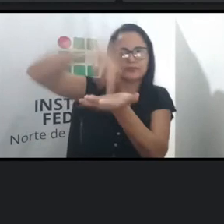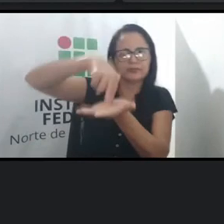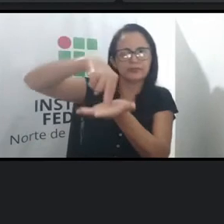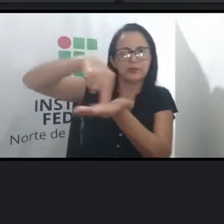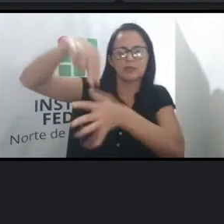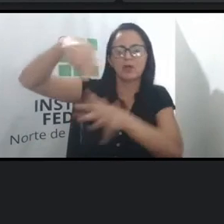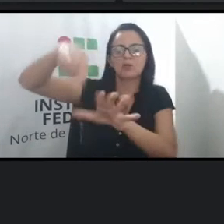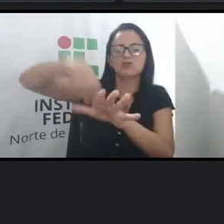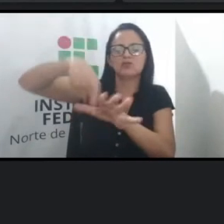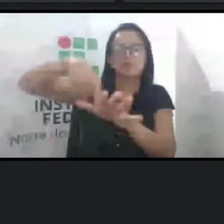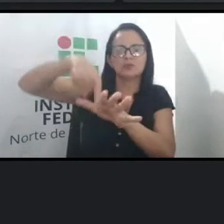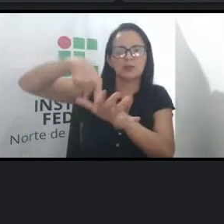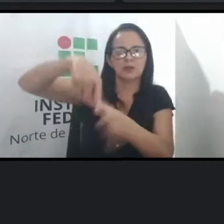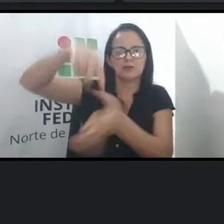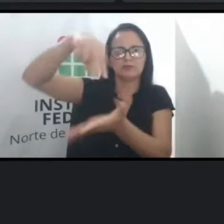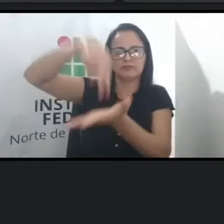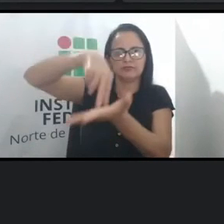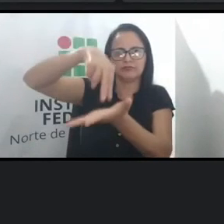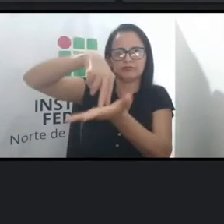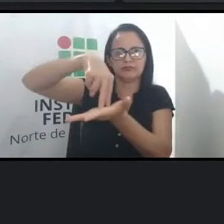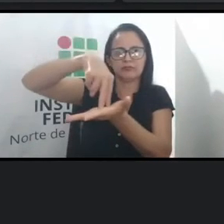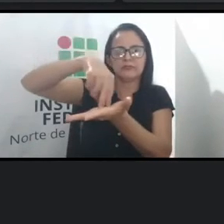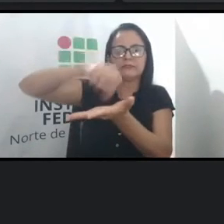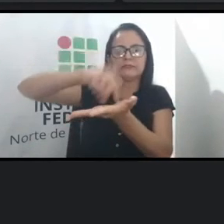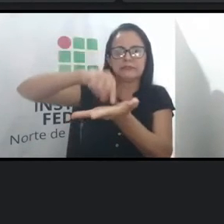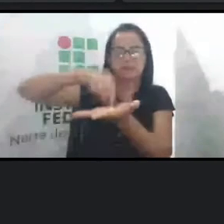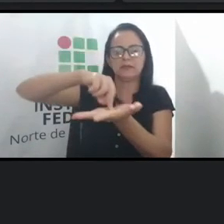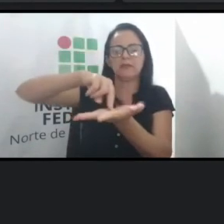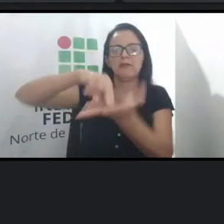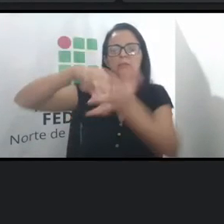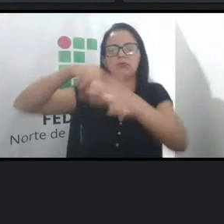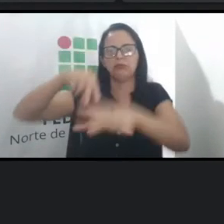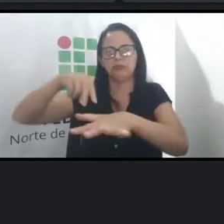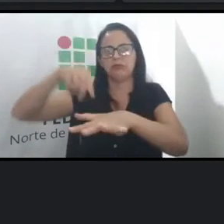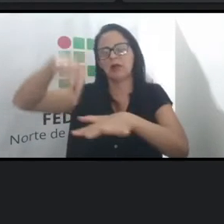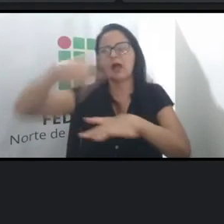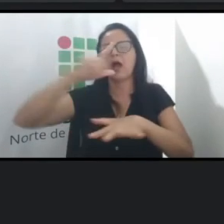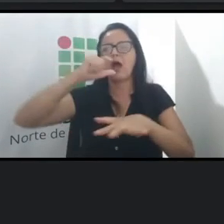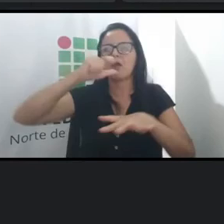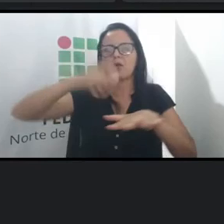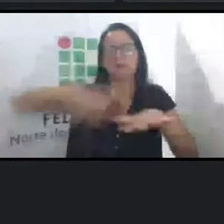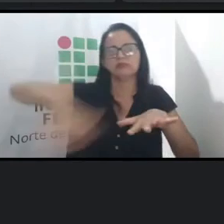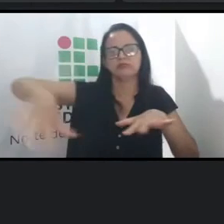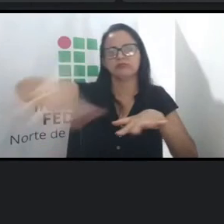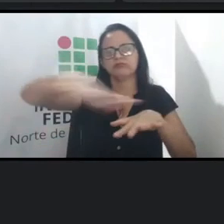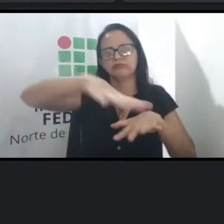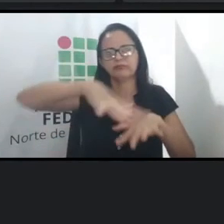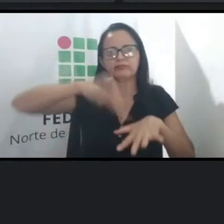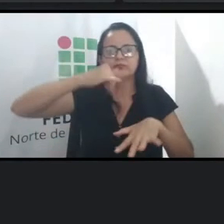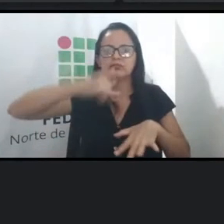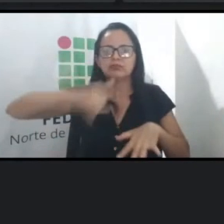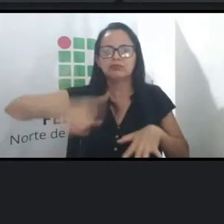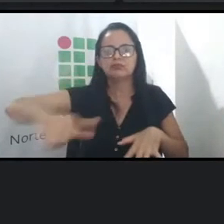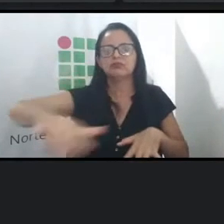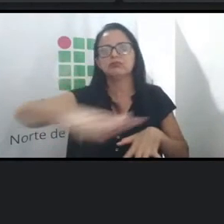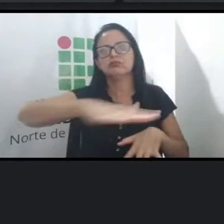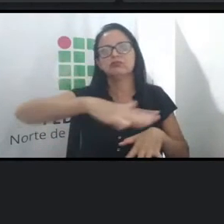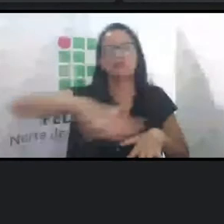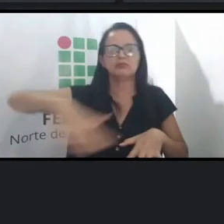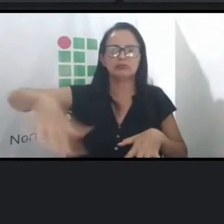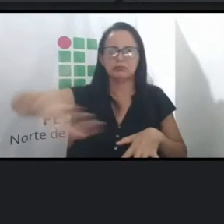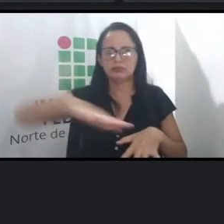chinelo virar, por consequência, vai eletrizar a piscina e, por consequente, vai